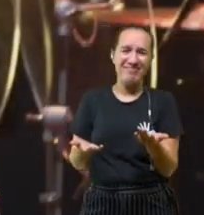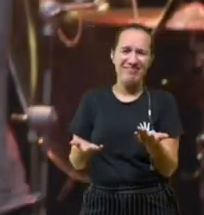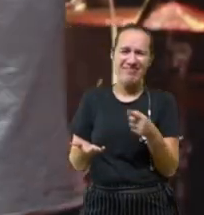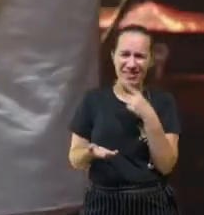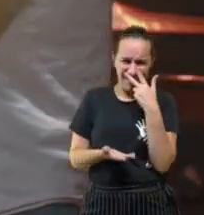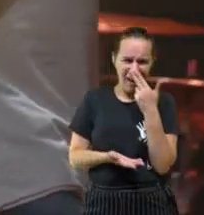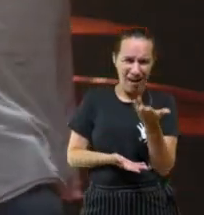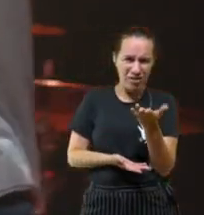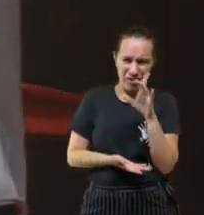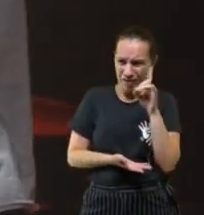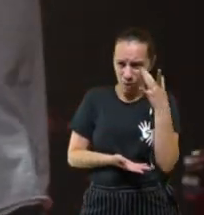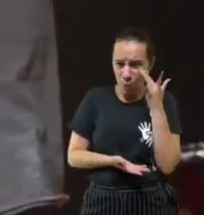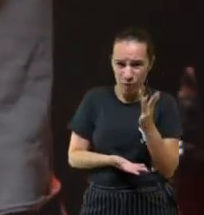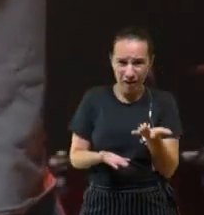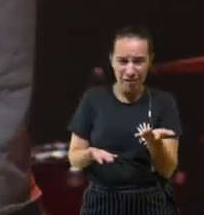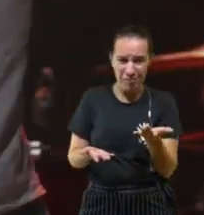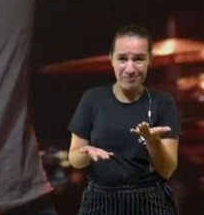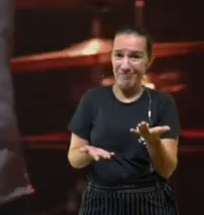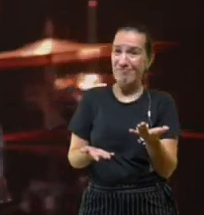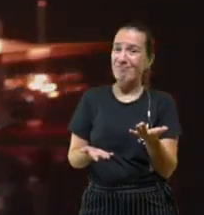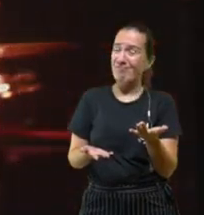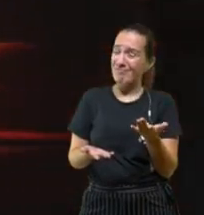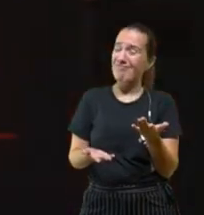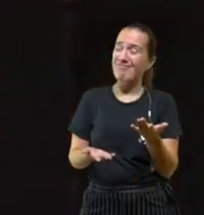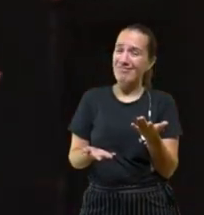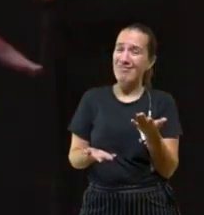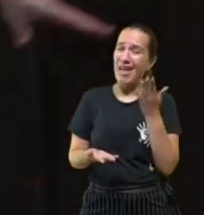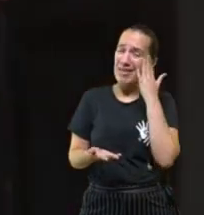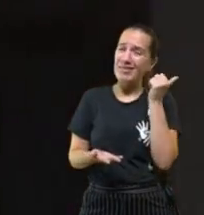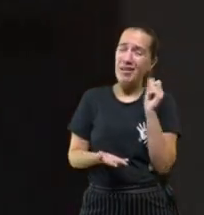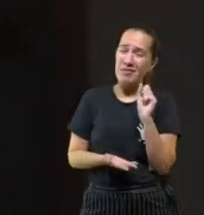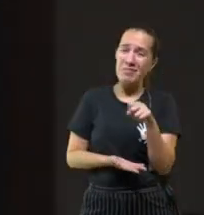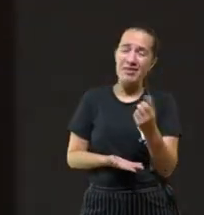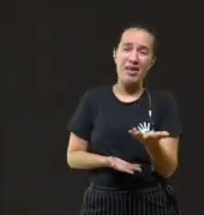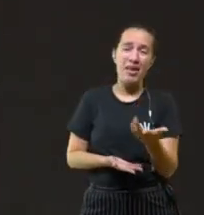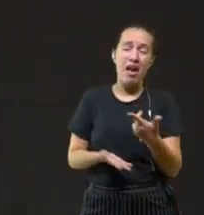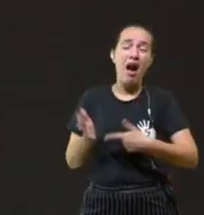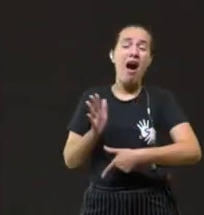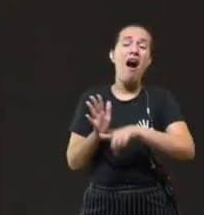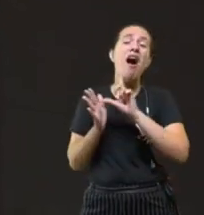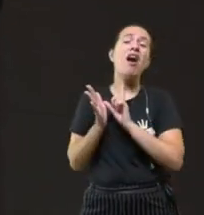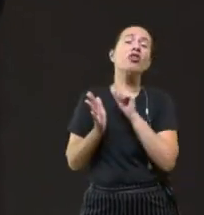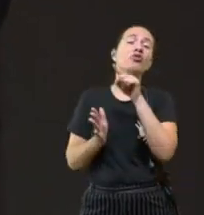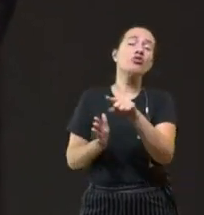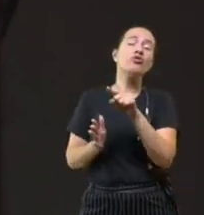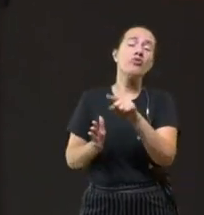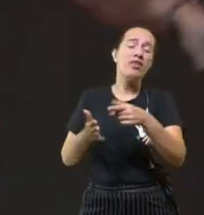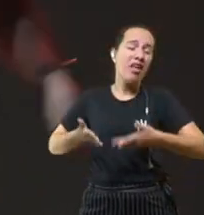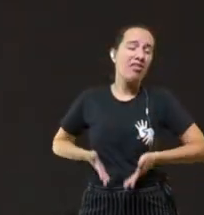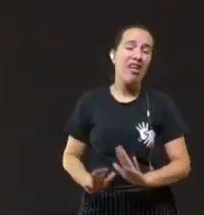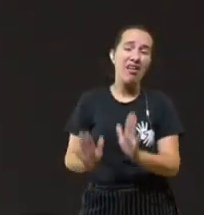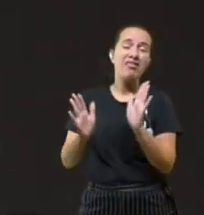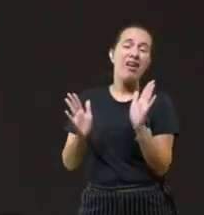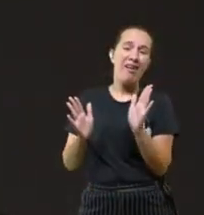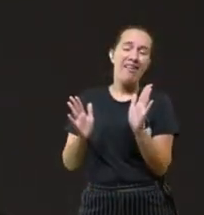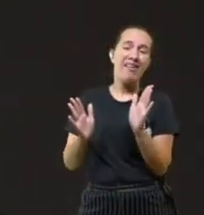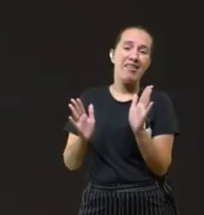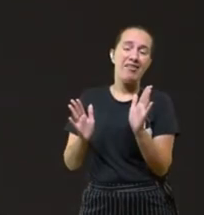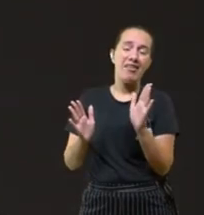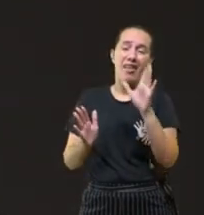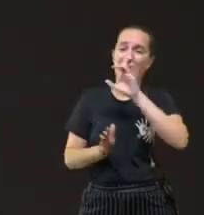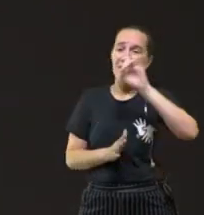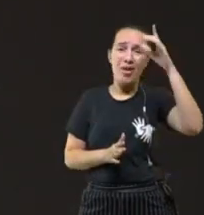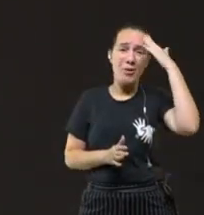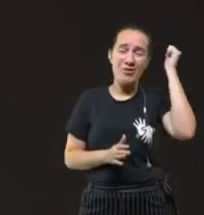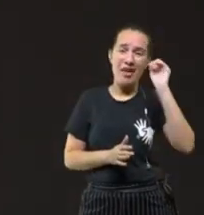Você acha que eu não? Não, eu sabia antes de você nascer,